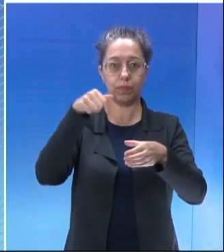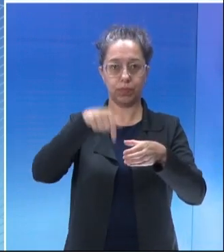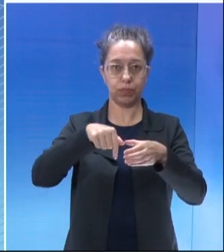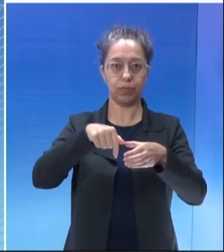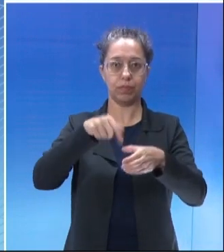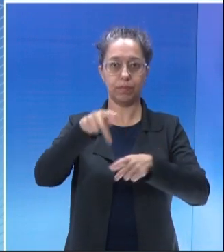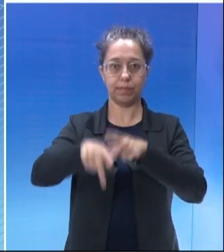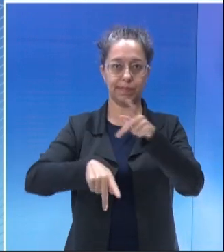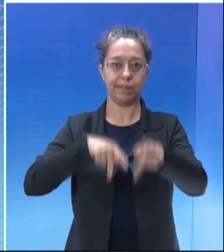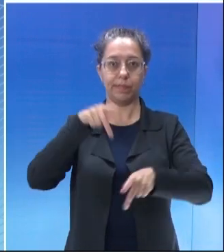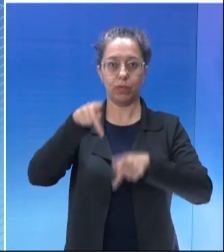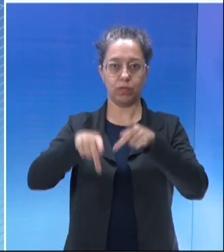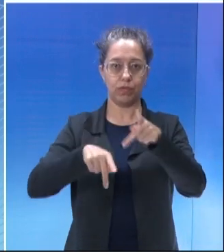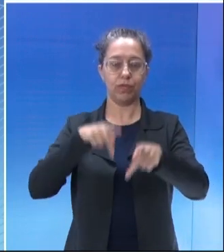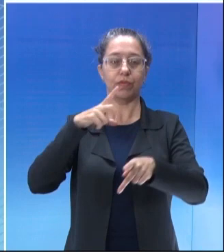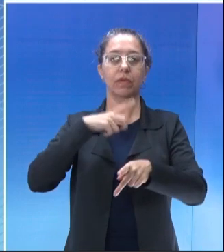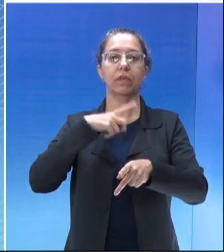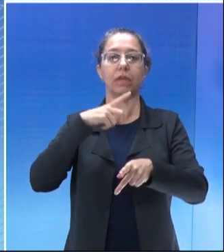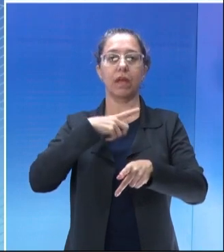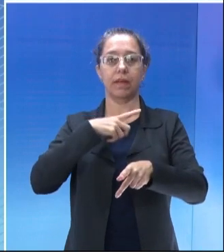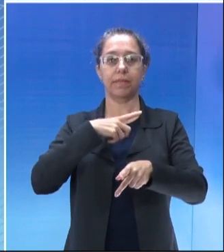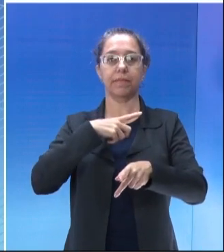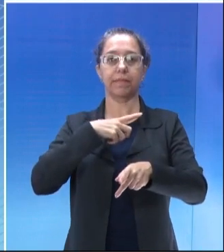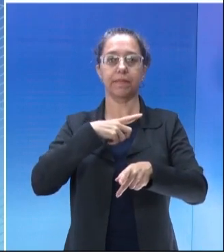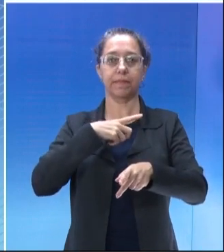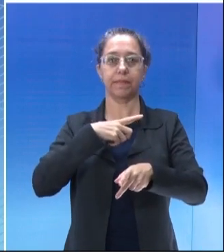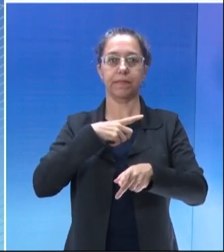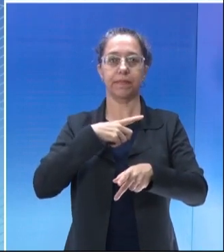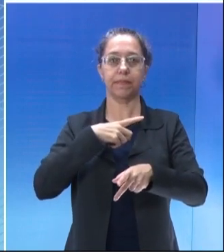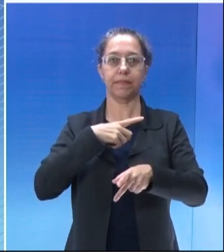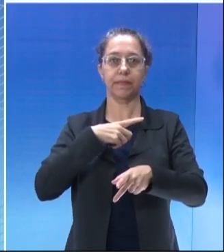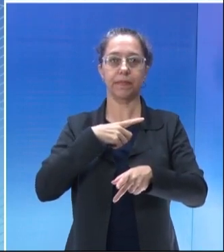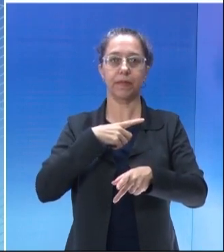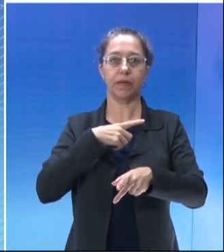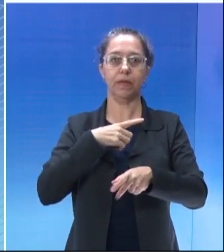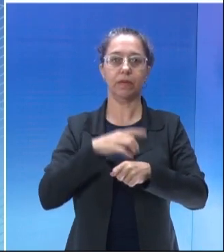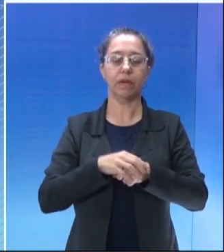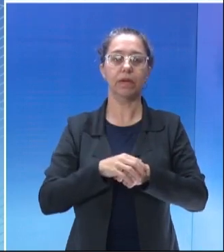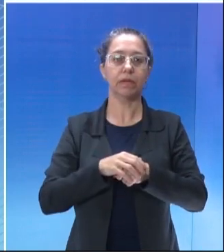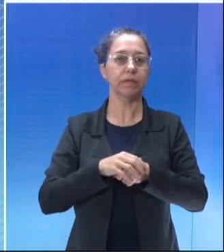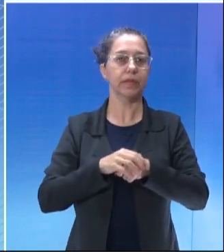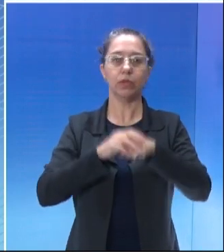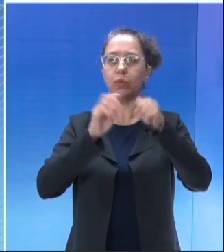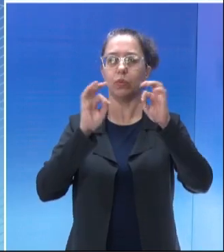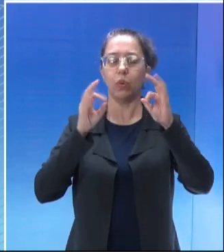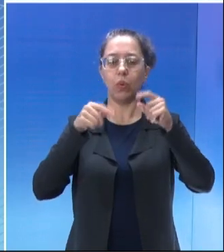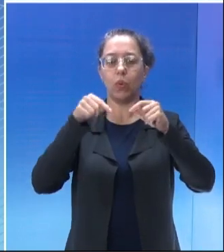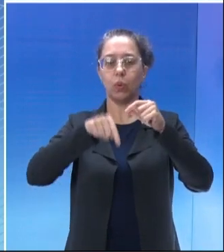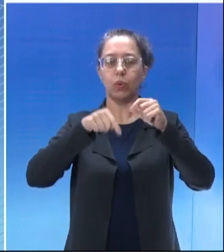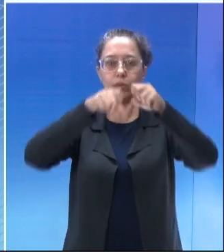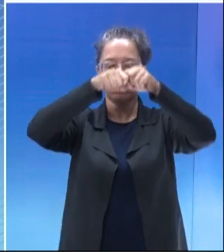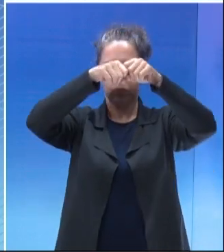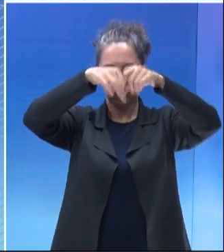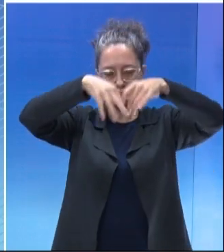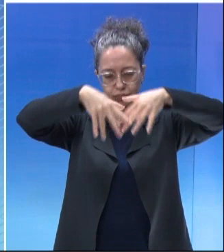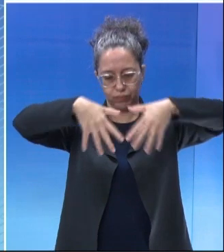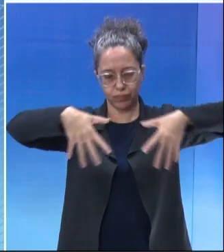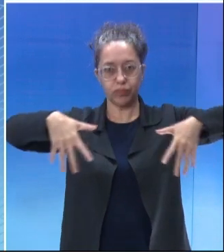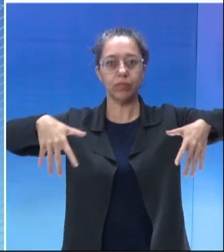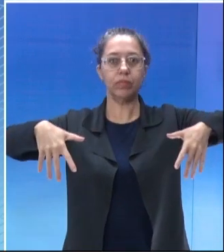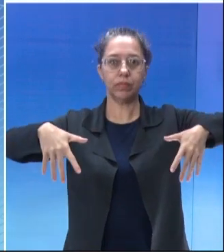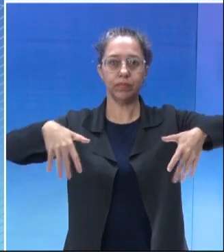populacional que tem uma base genealógica em comum, não só que são da